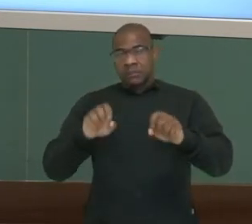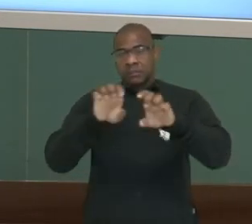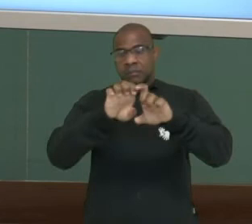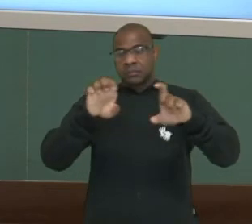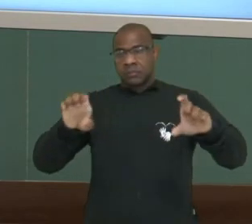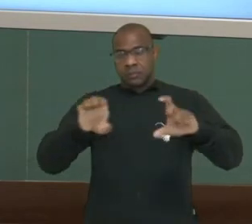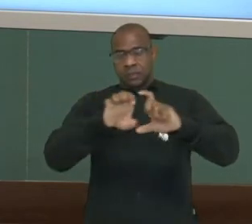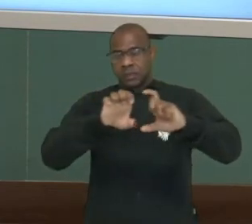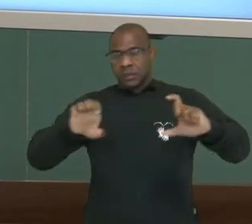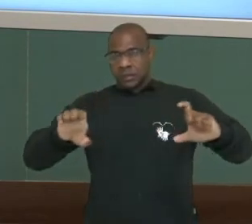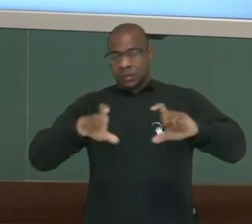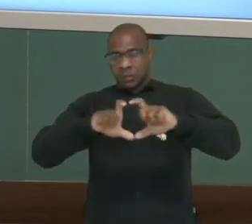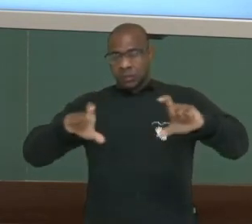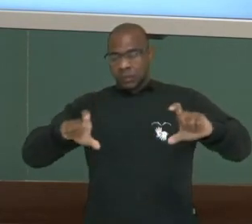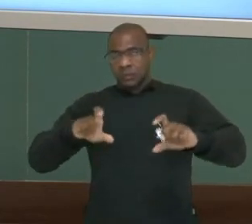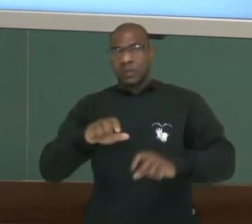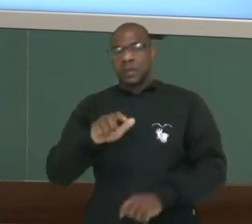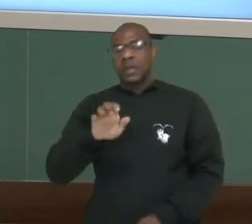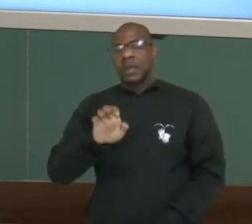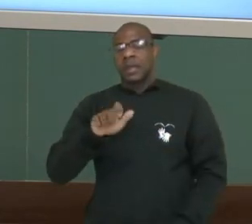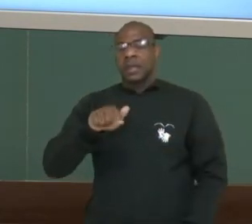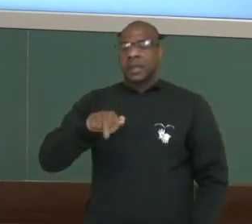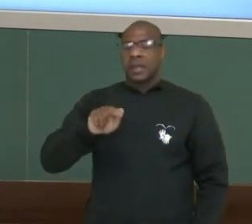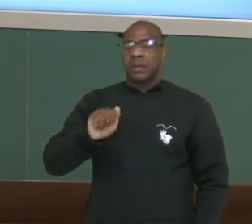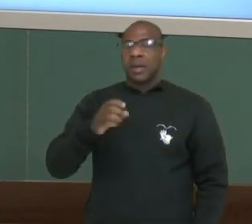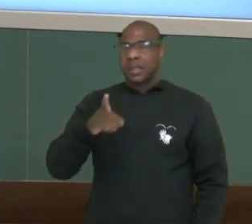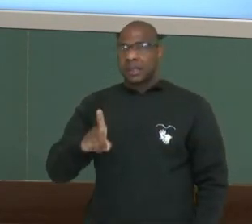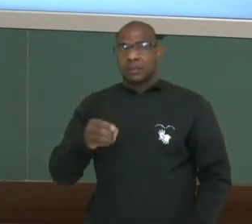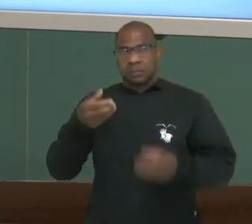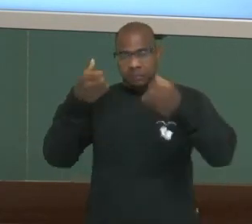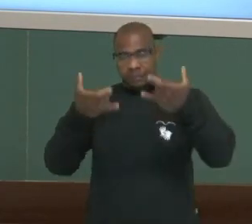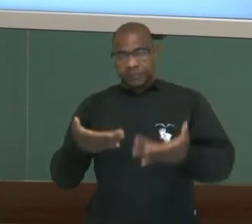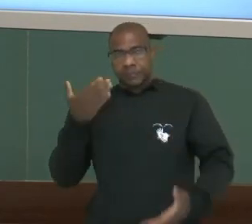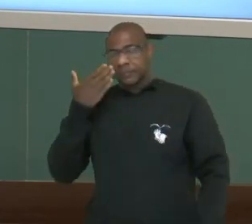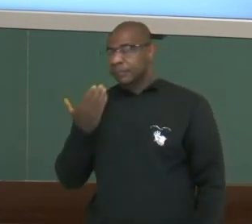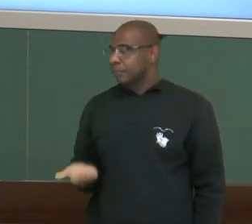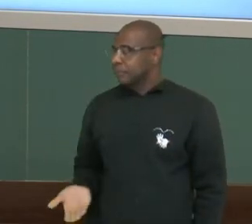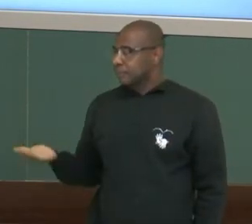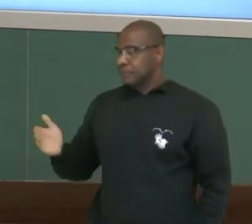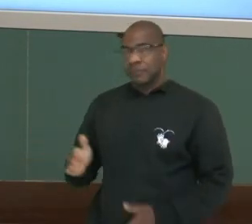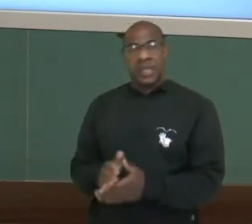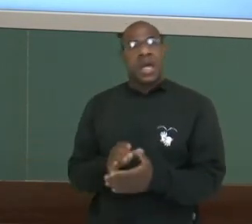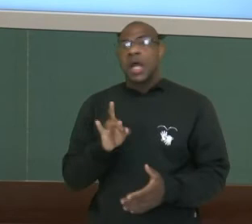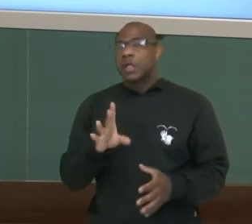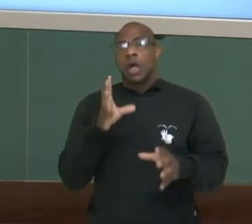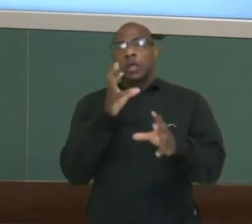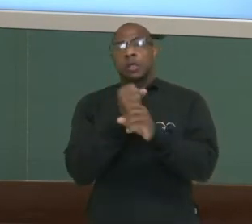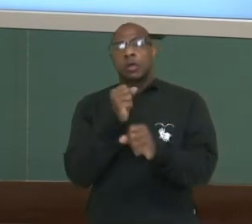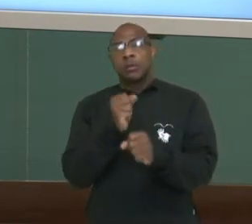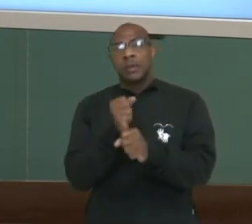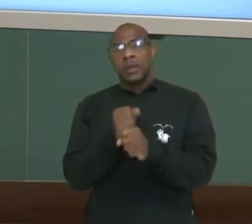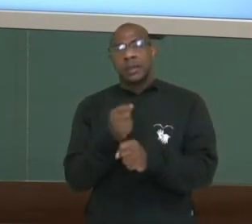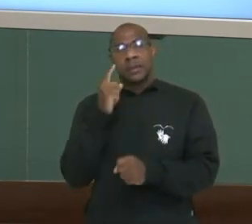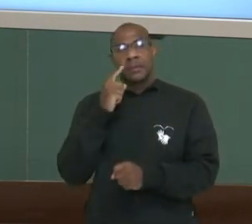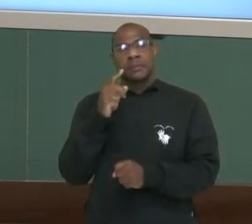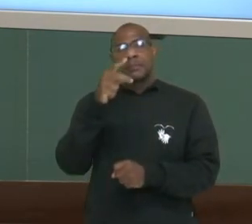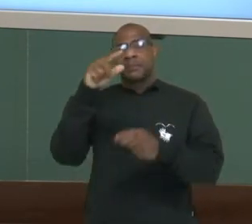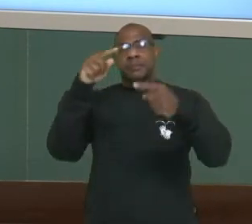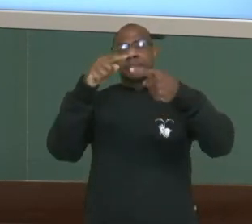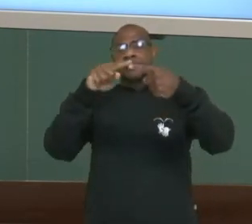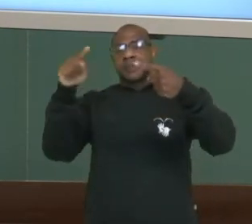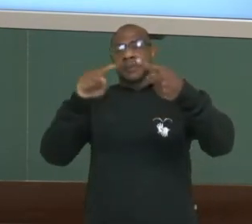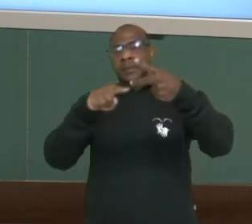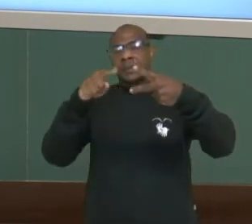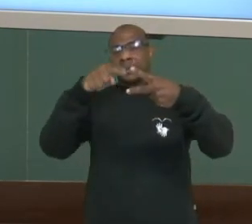equações. Diferentemente do que aconteceu no exemplo que a gente resolveu, era só somar a primeira com a segunda